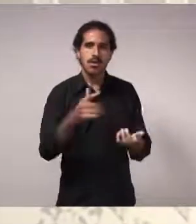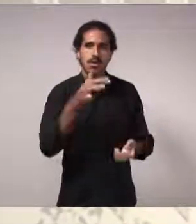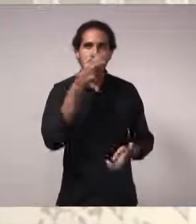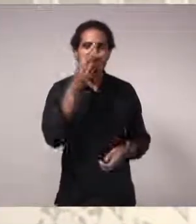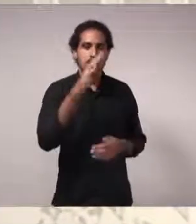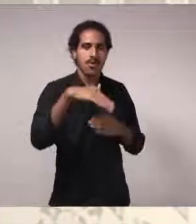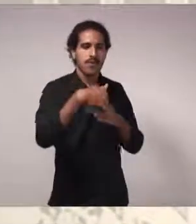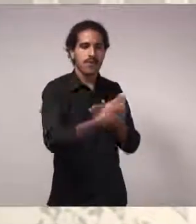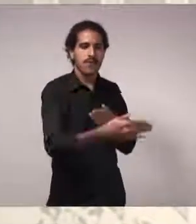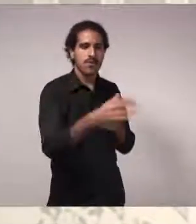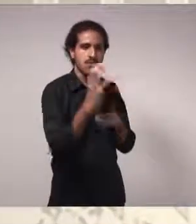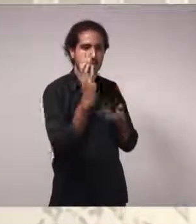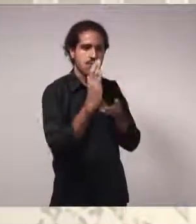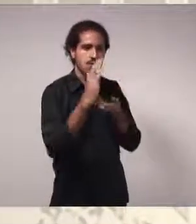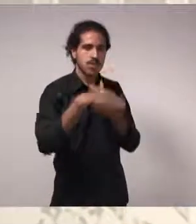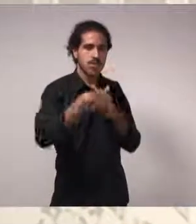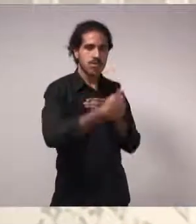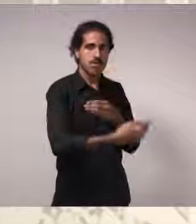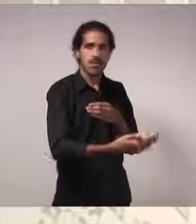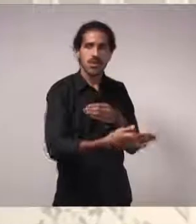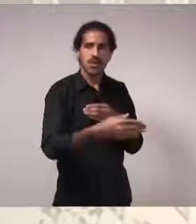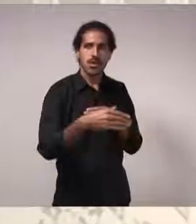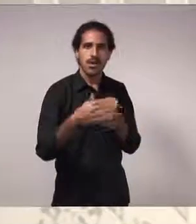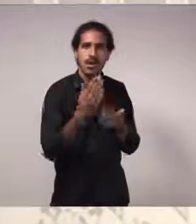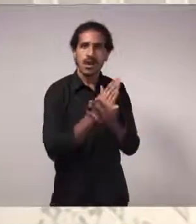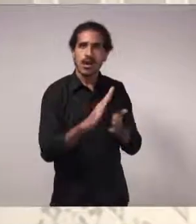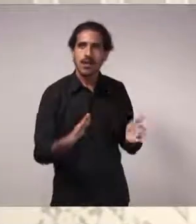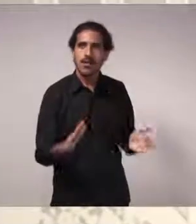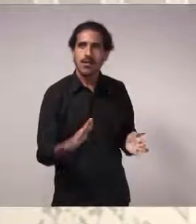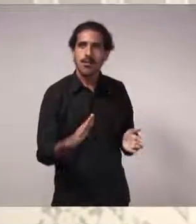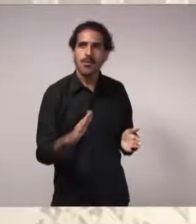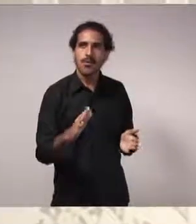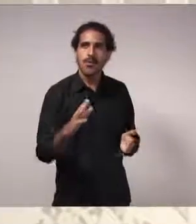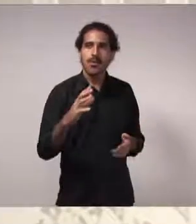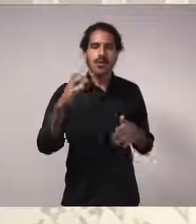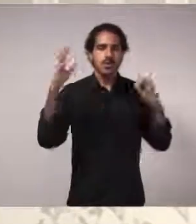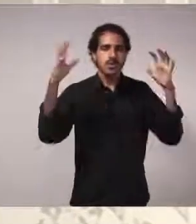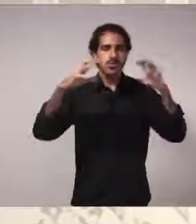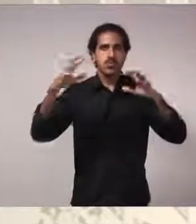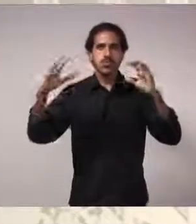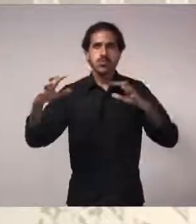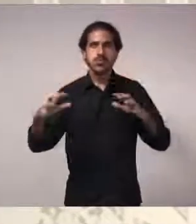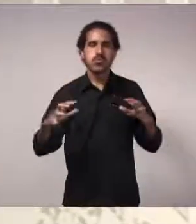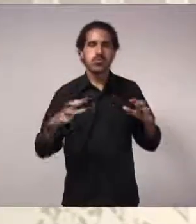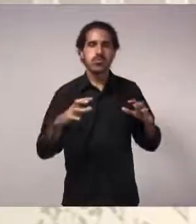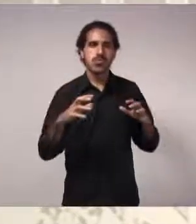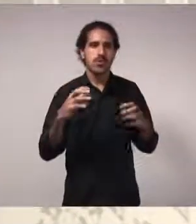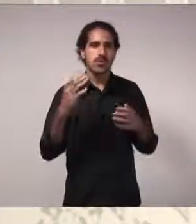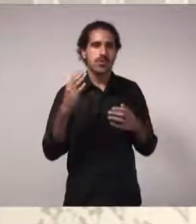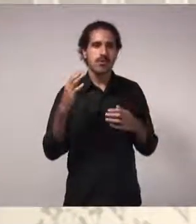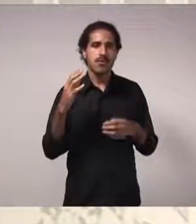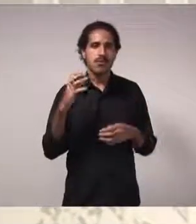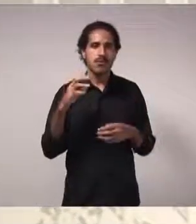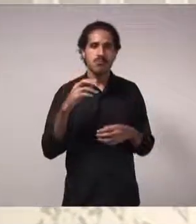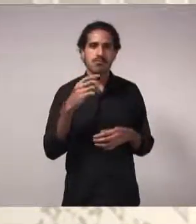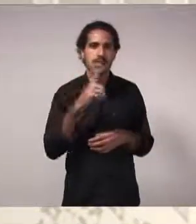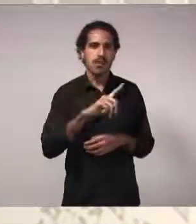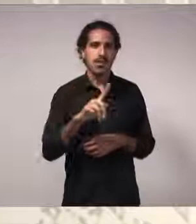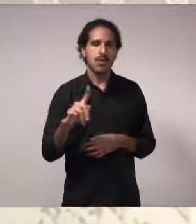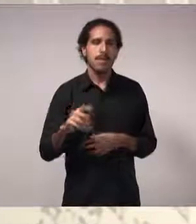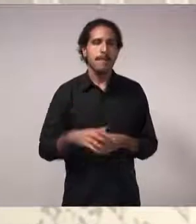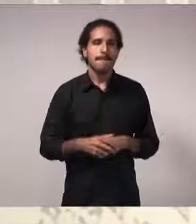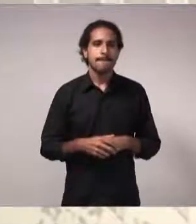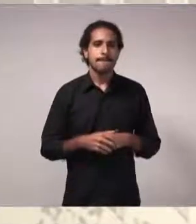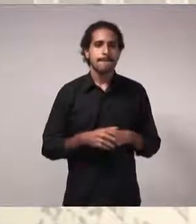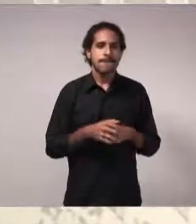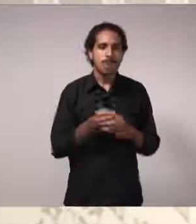Congresso Nacional, deixou de ser irrigado na última crise hídrica. Então, mais uma oportunidade para a gente quebrar paradigmas.